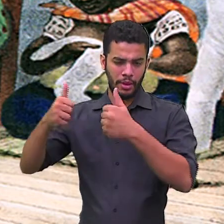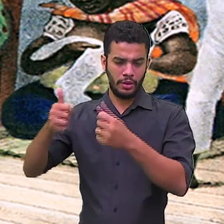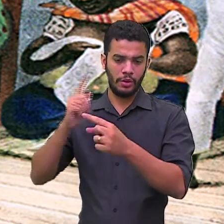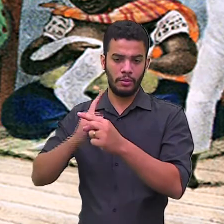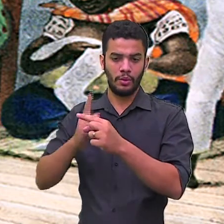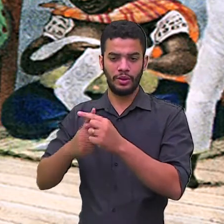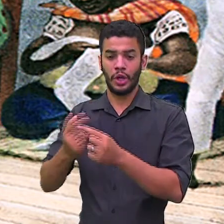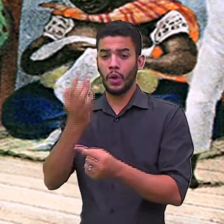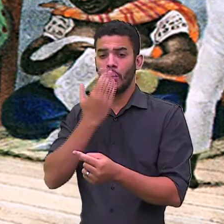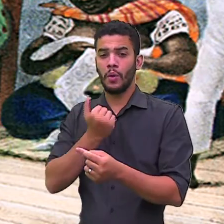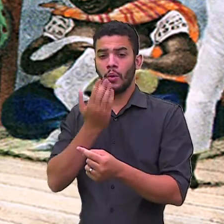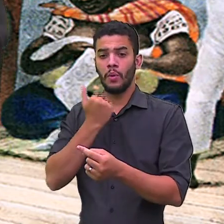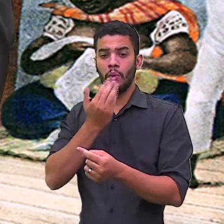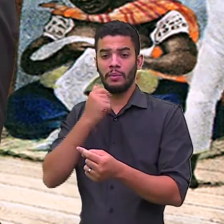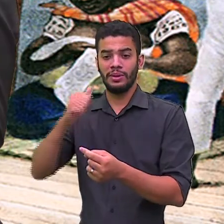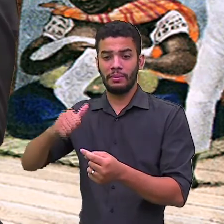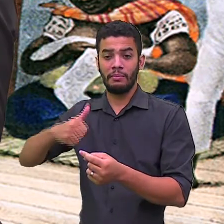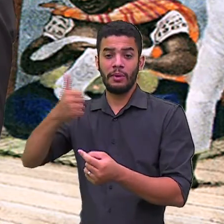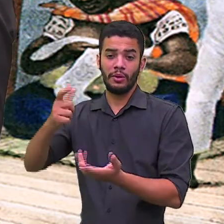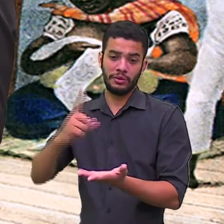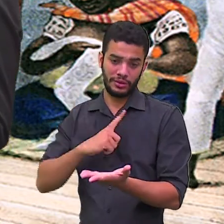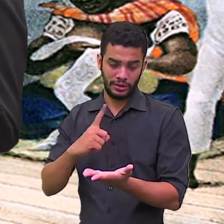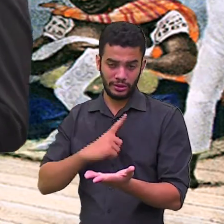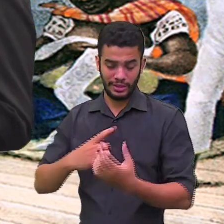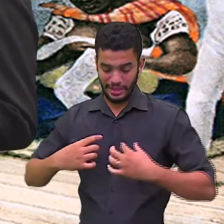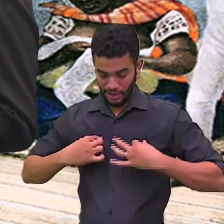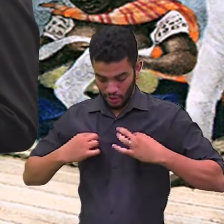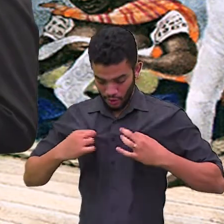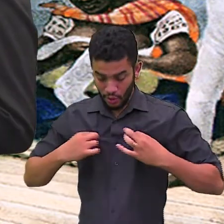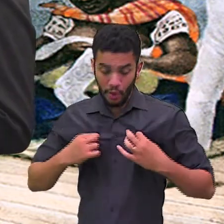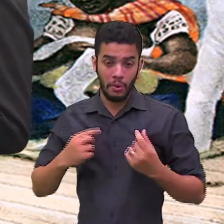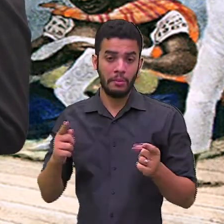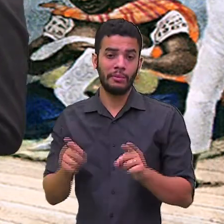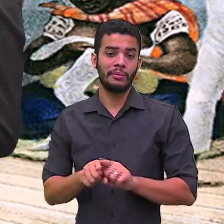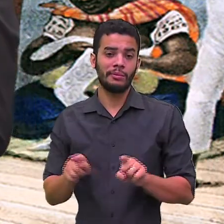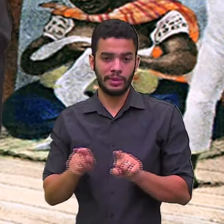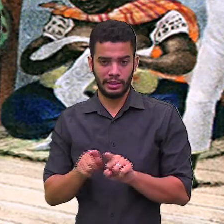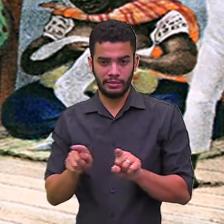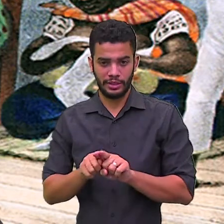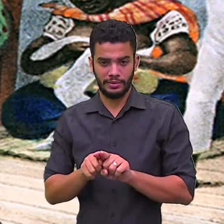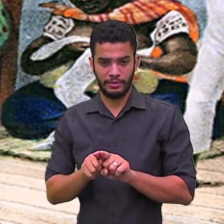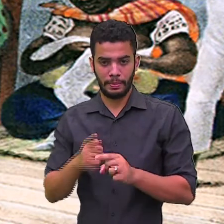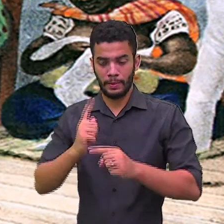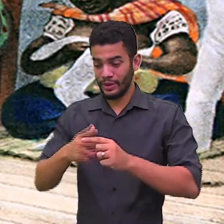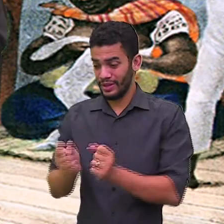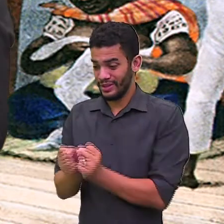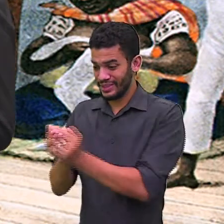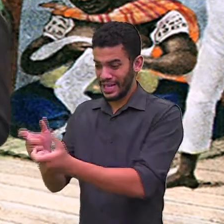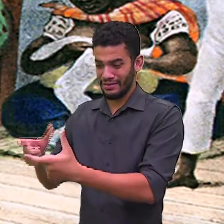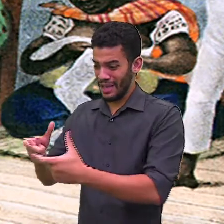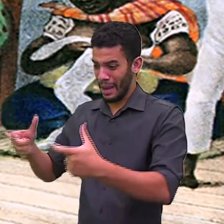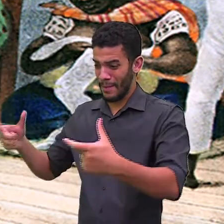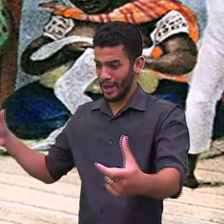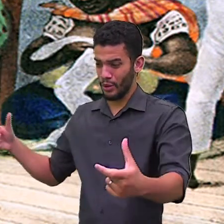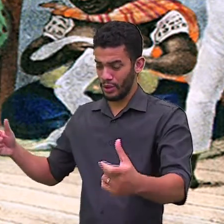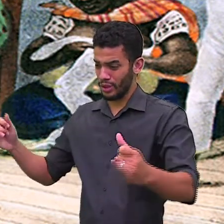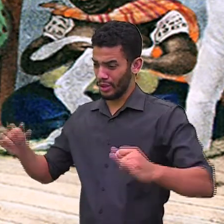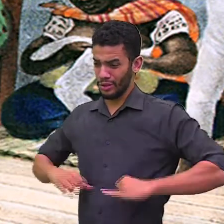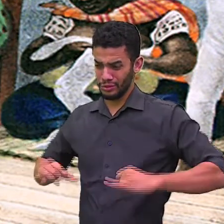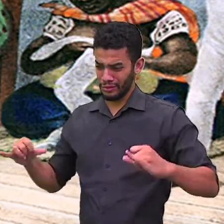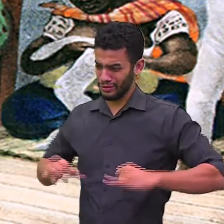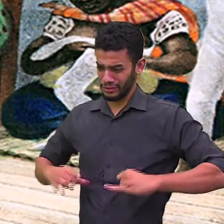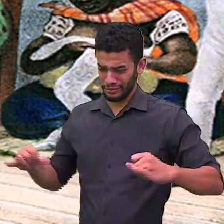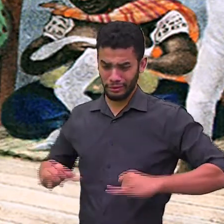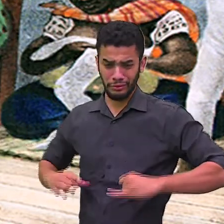alimentados, mais bem vestidos em relação aos outros escravos que trabalhavam